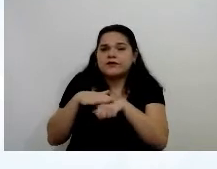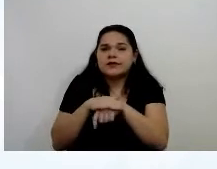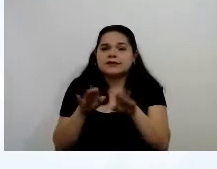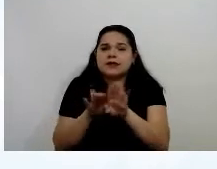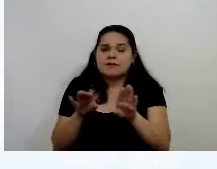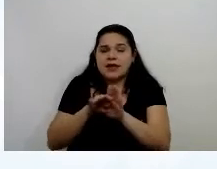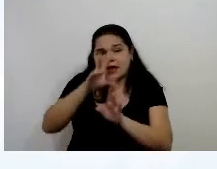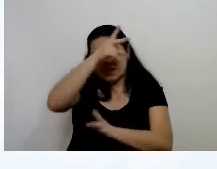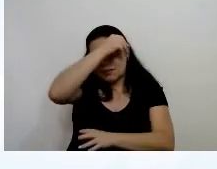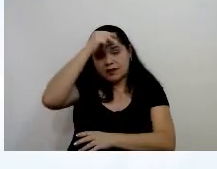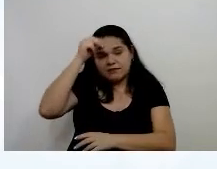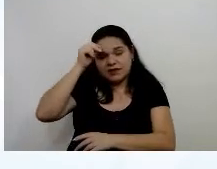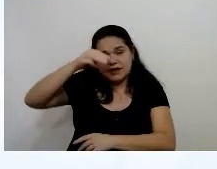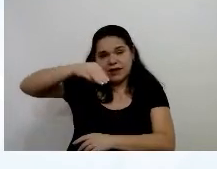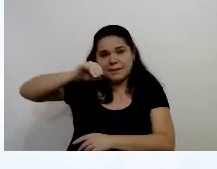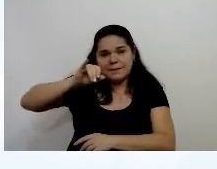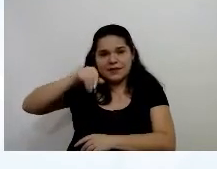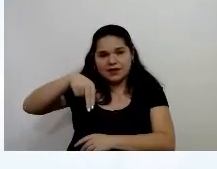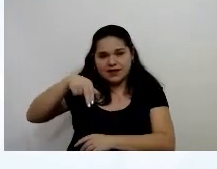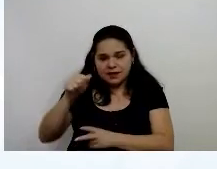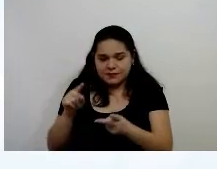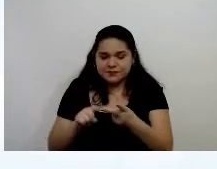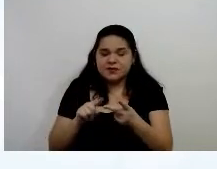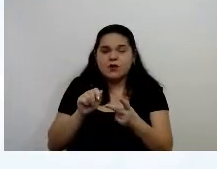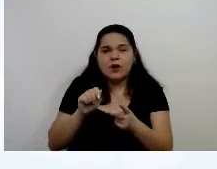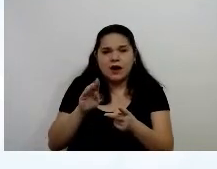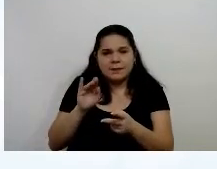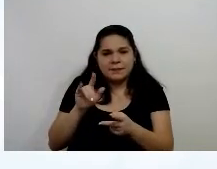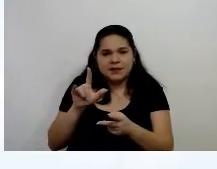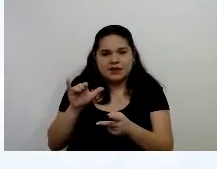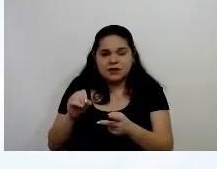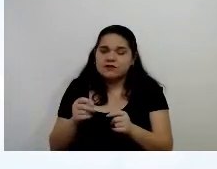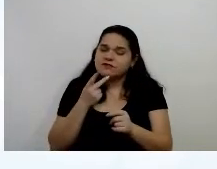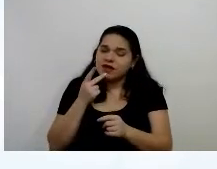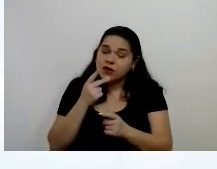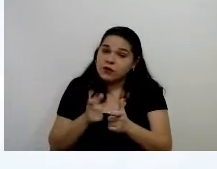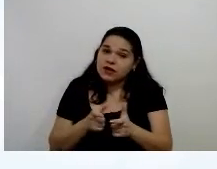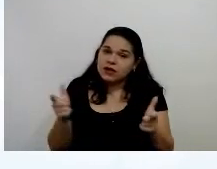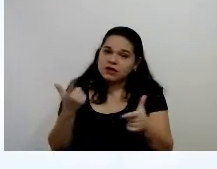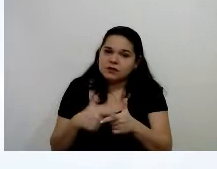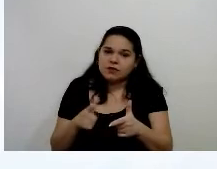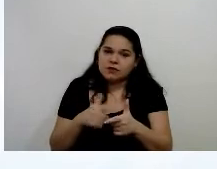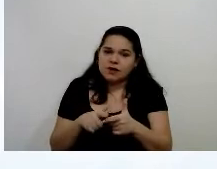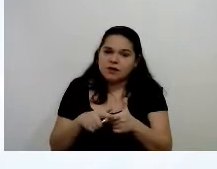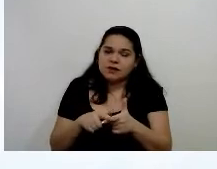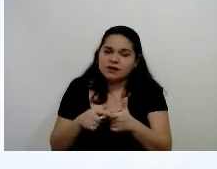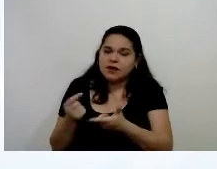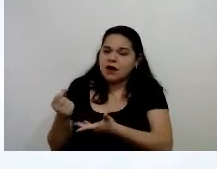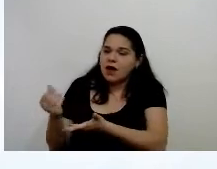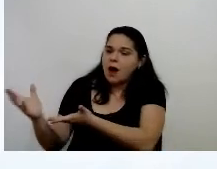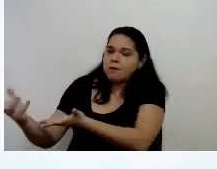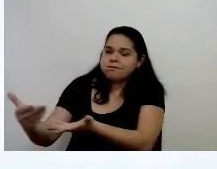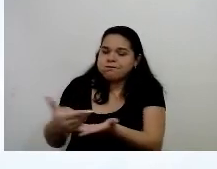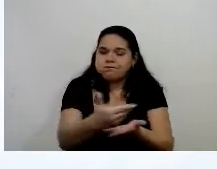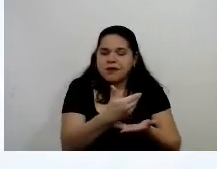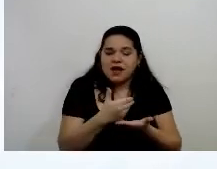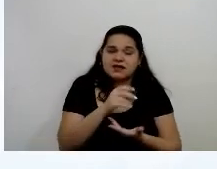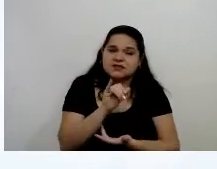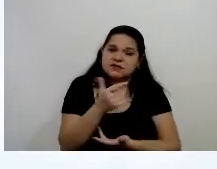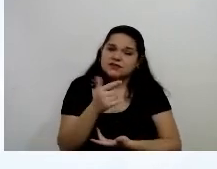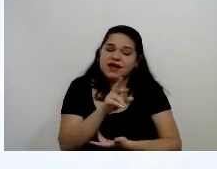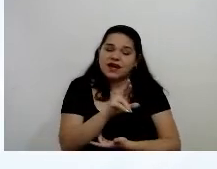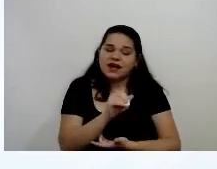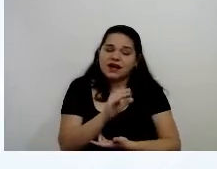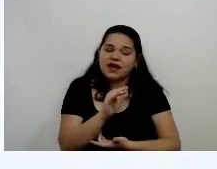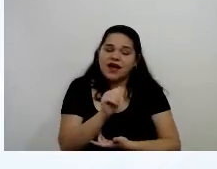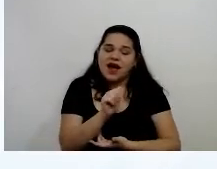prefeita Nina e com a Abílio, eles me colocaram: o grande problema é da arrecadação do município. Se o município não arrecada, o município não